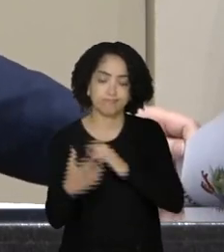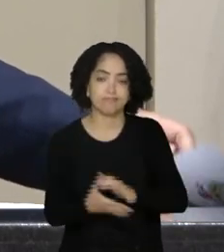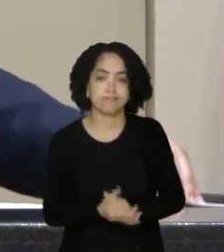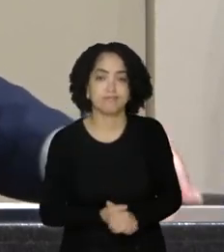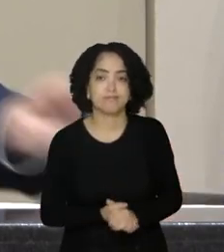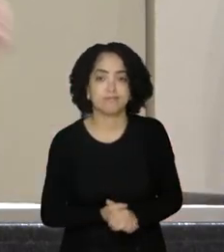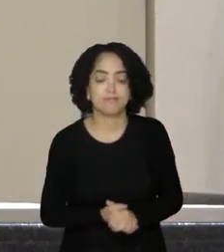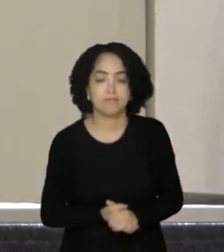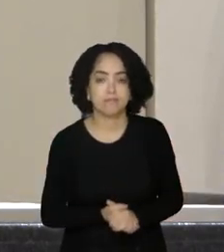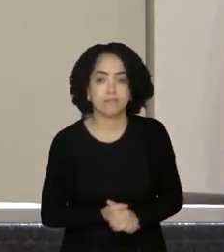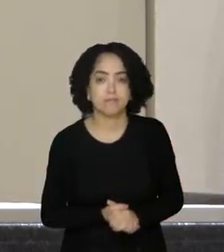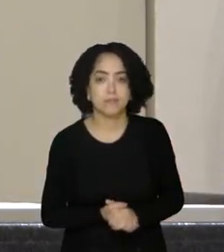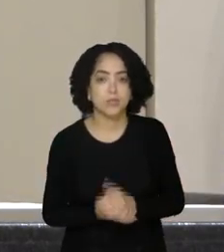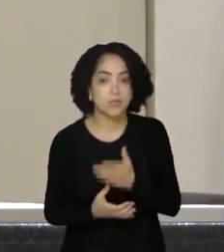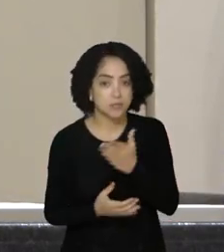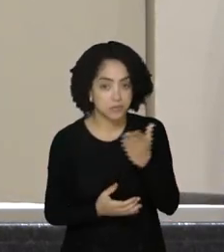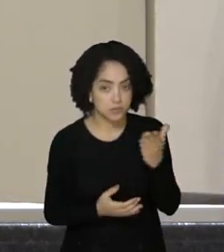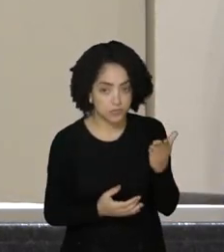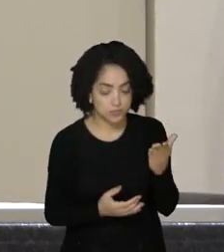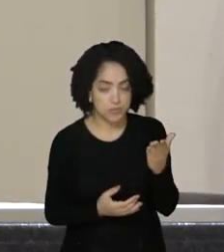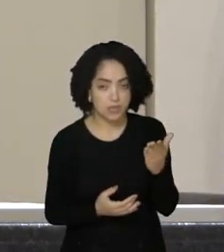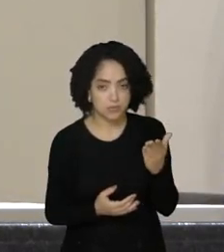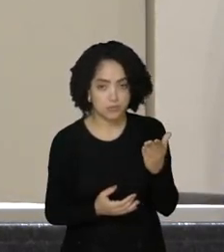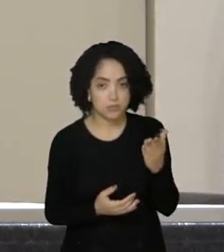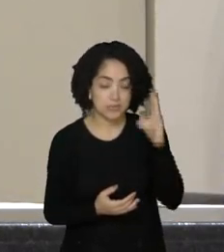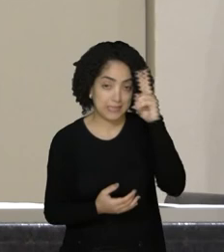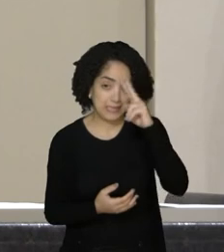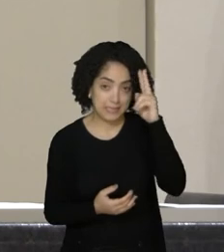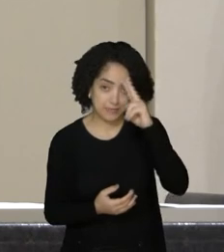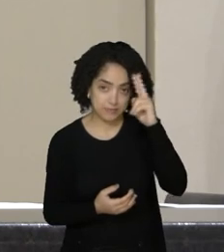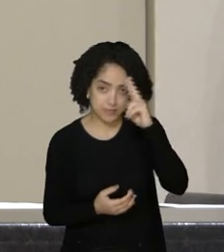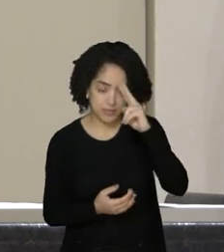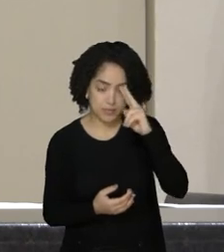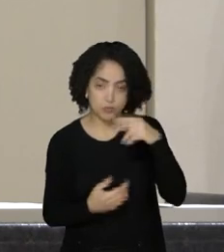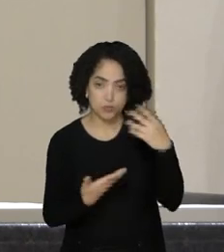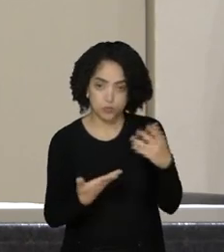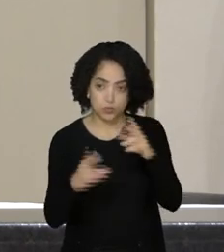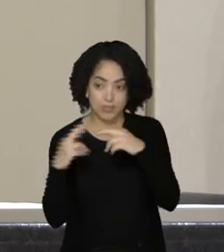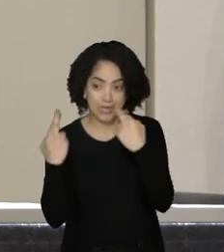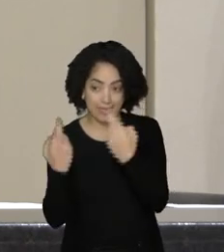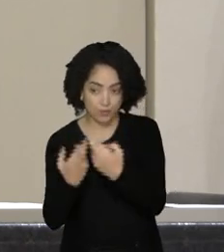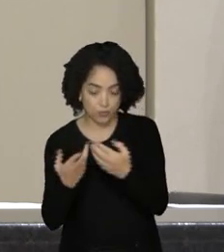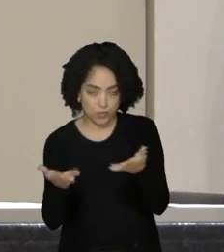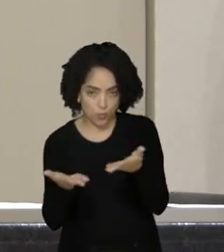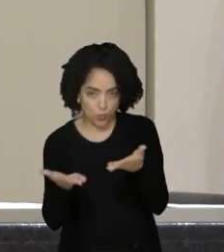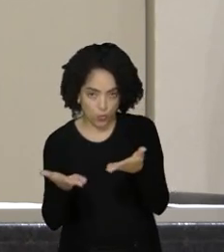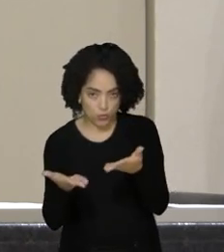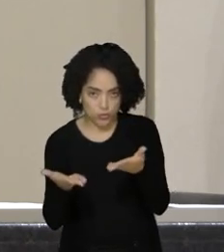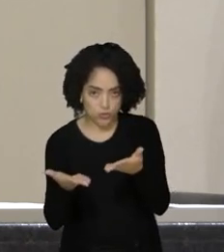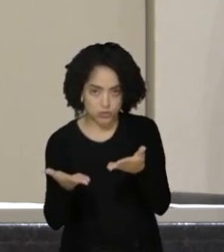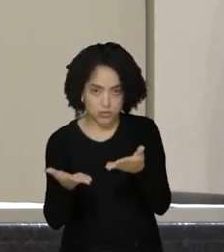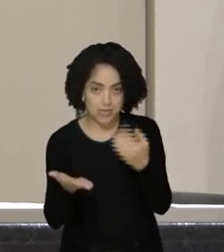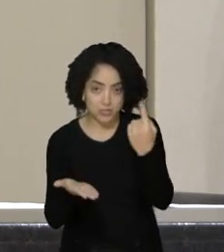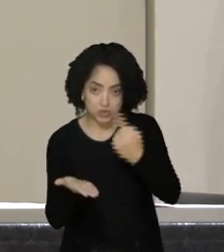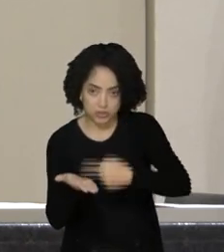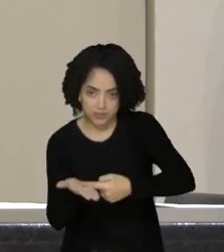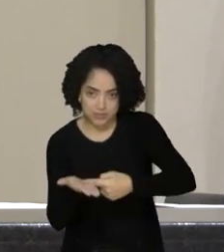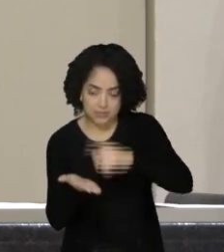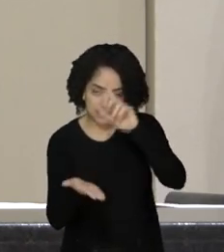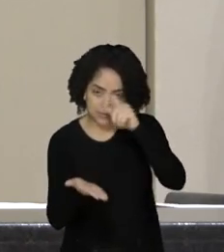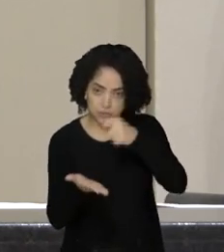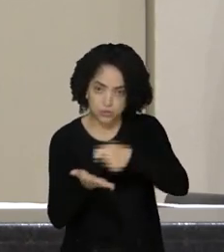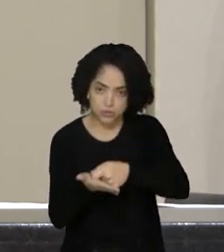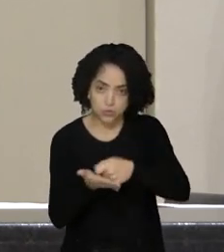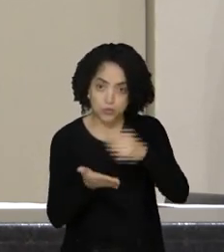destinatários senhores deputados a gente lembra que na reunião da mesa de hoje nós decidimos que na próxima